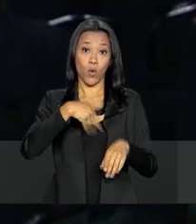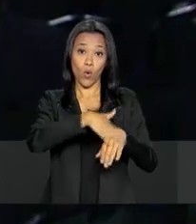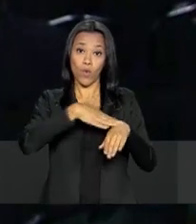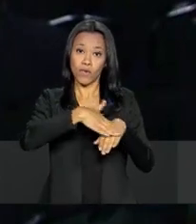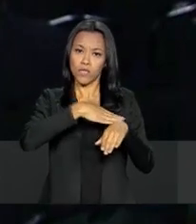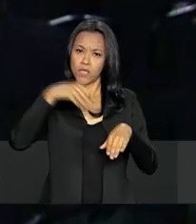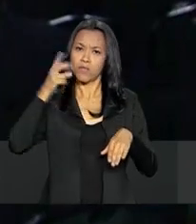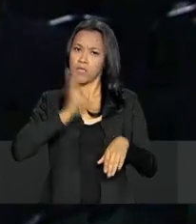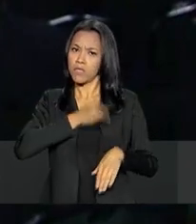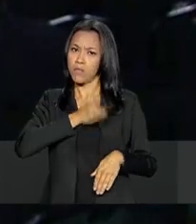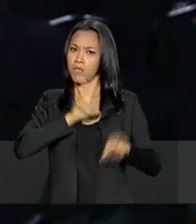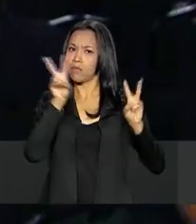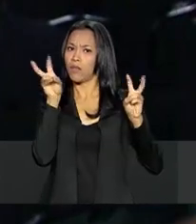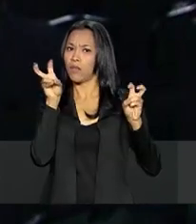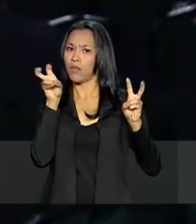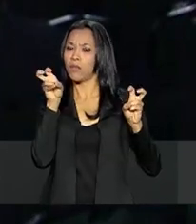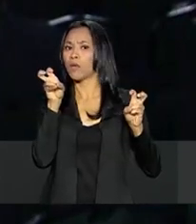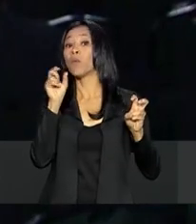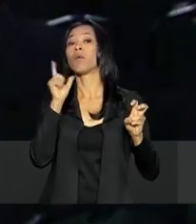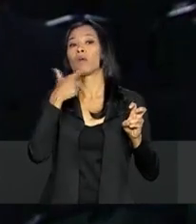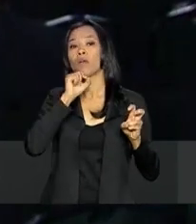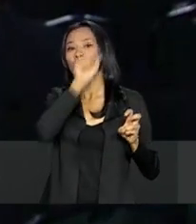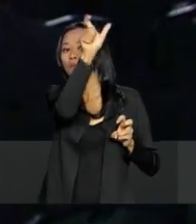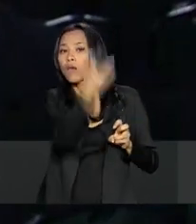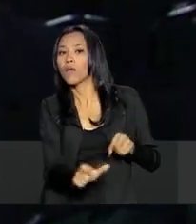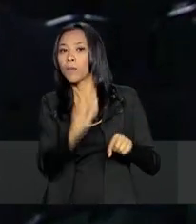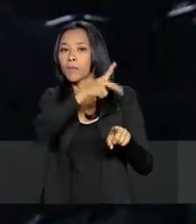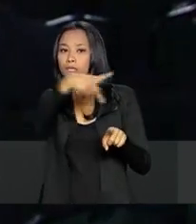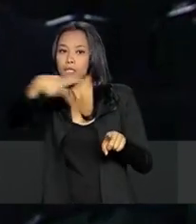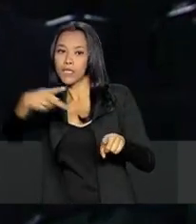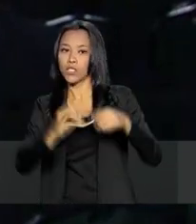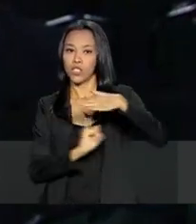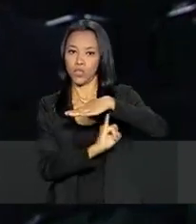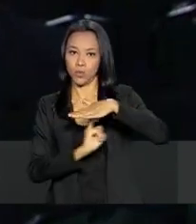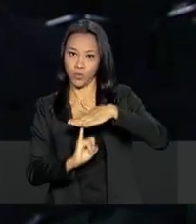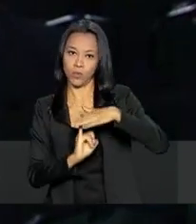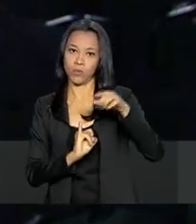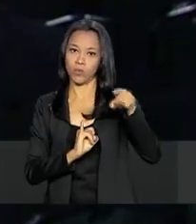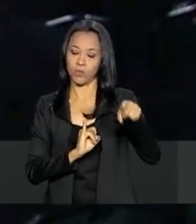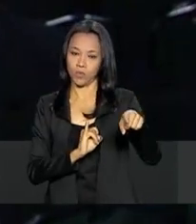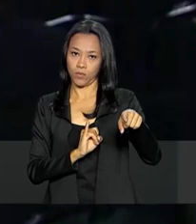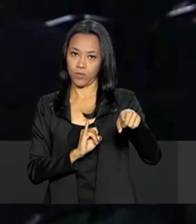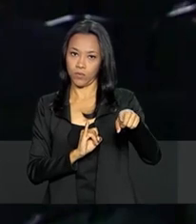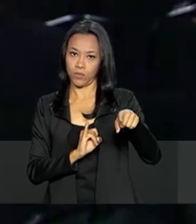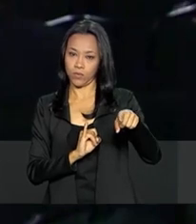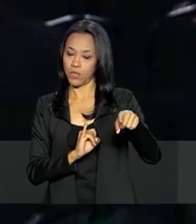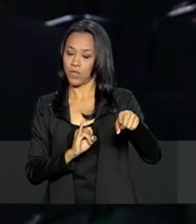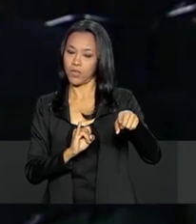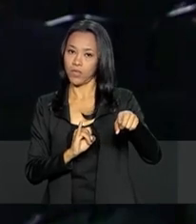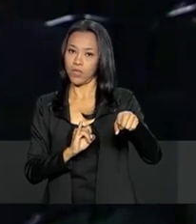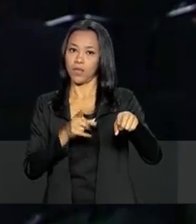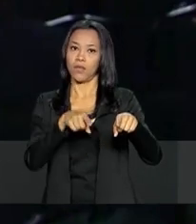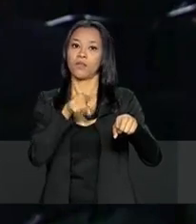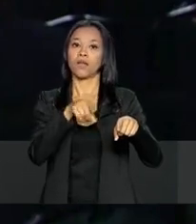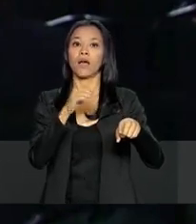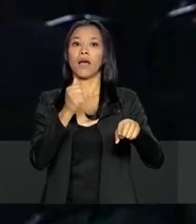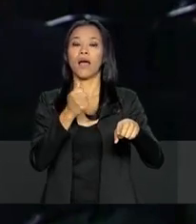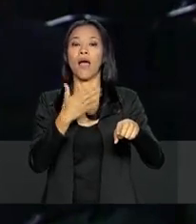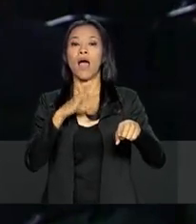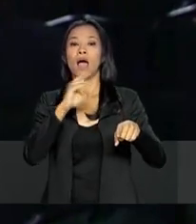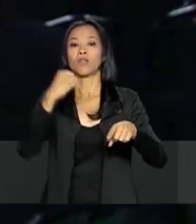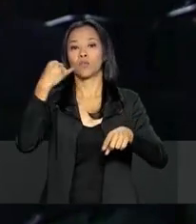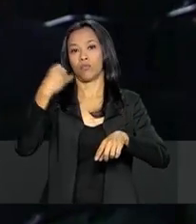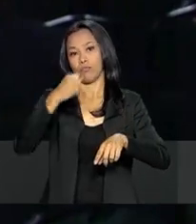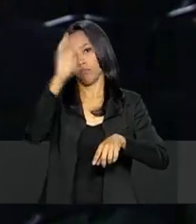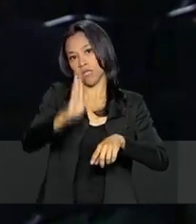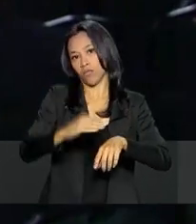esse assunto com o presidente do Instituto, o presidente executivo do Instituto Aço Brasil. Ele